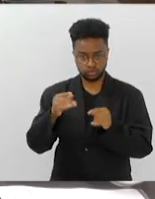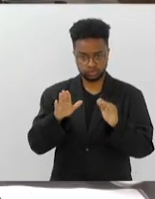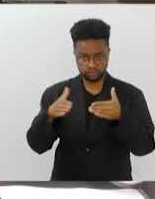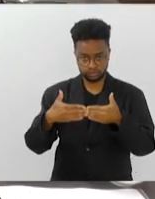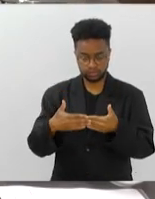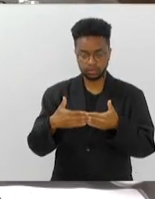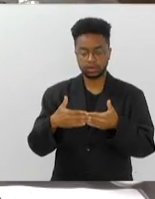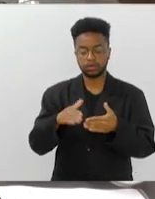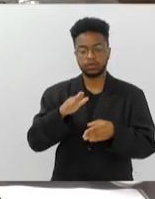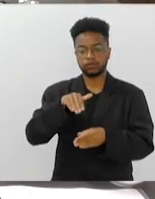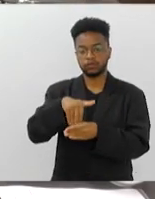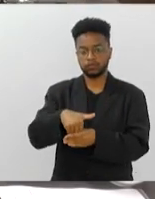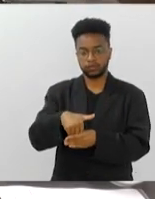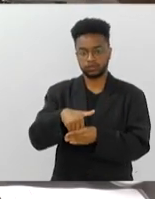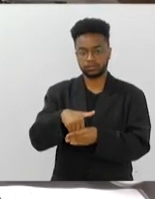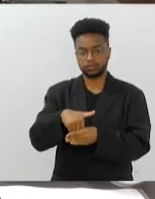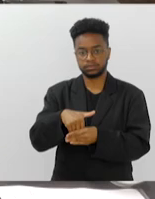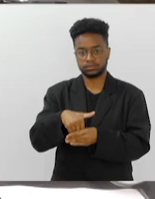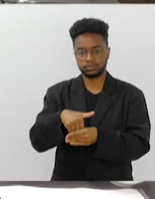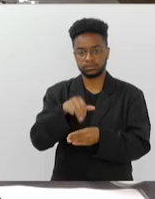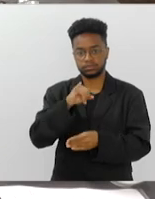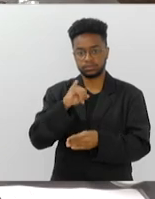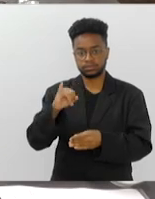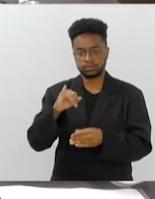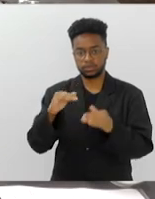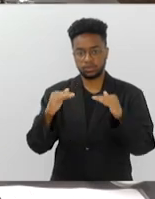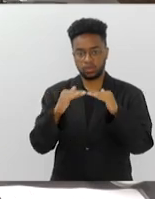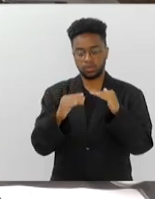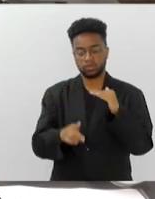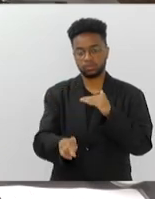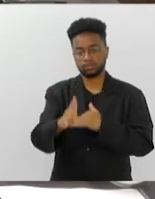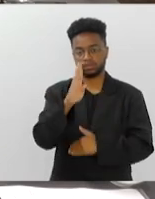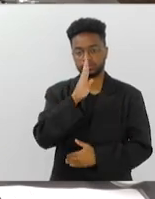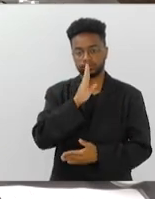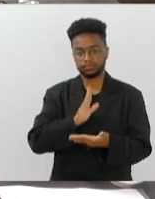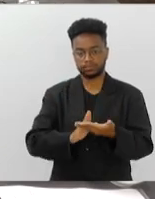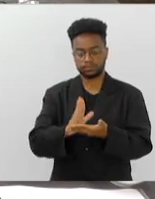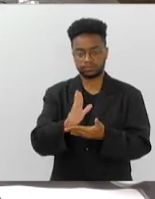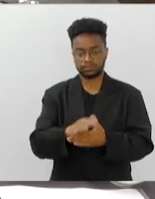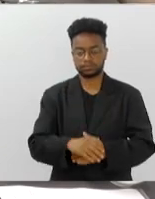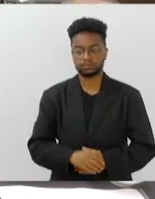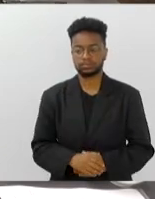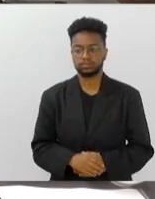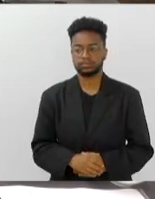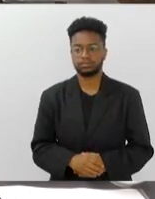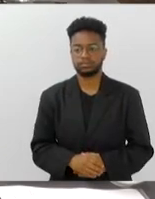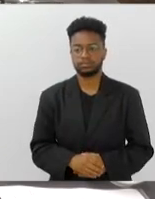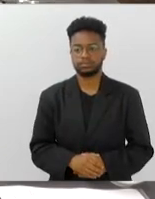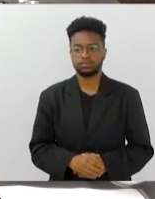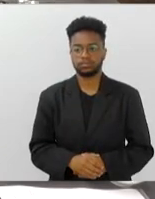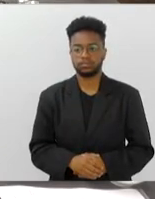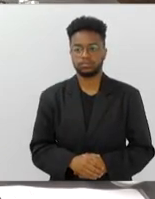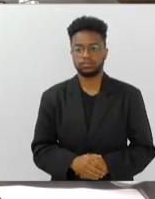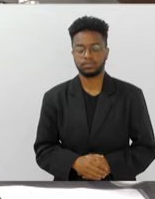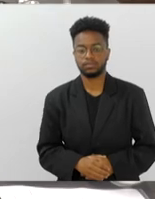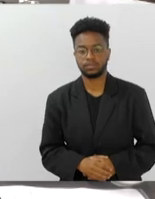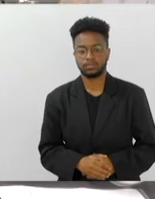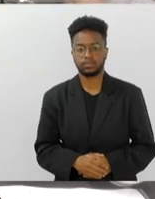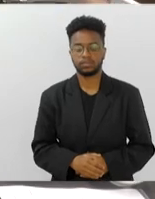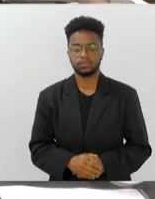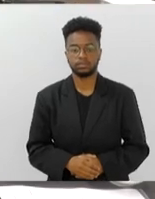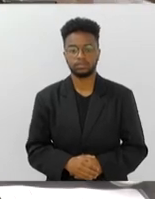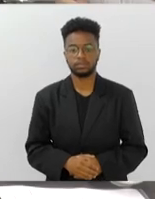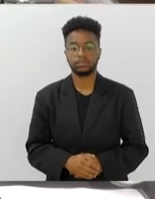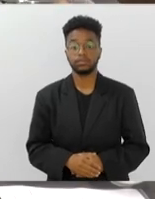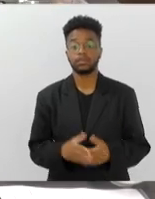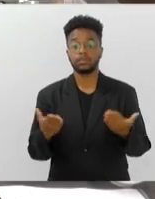em votação, senhores que aprovam, permaneçam como estão, aprovado. Agora, iremos para a jornada